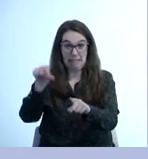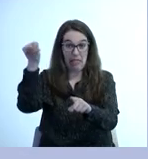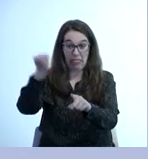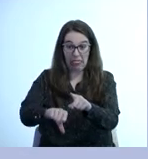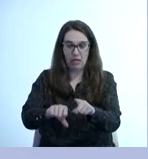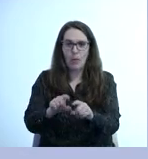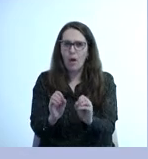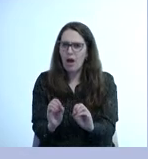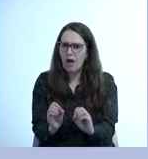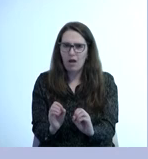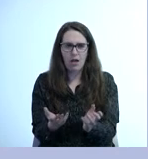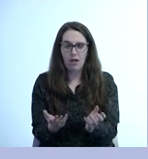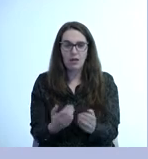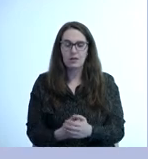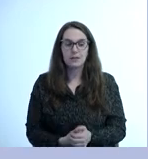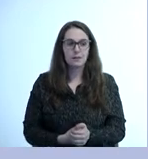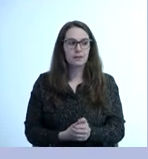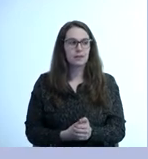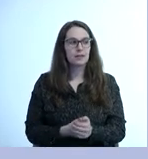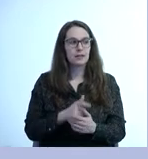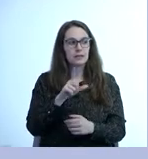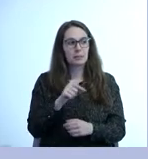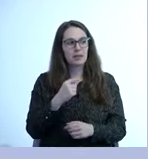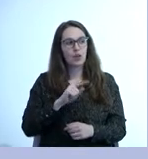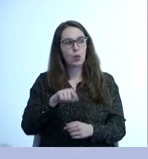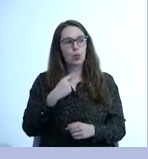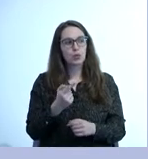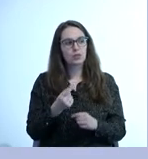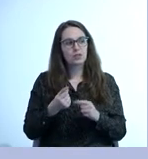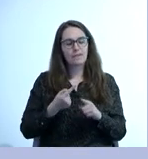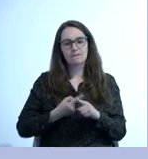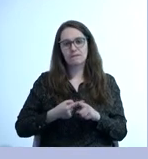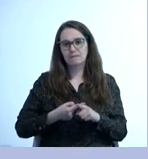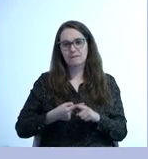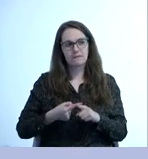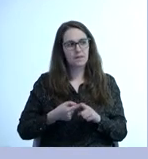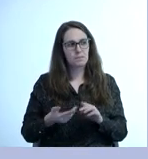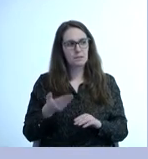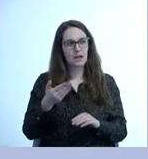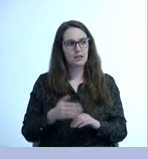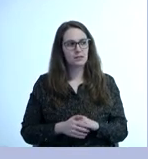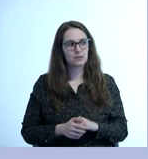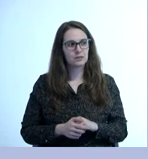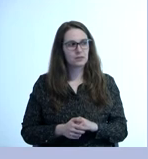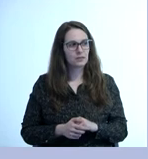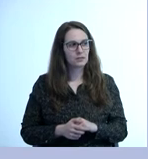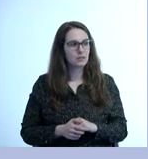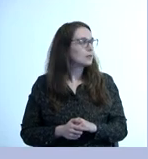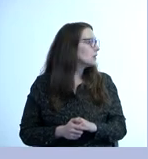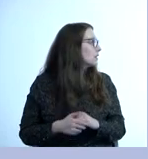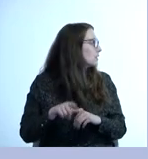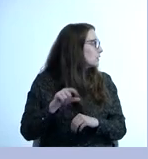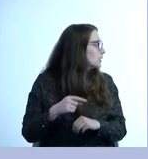Depois há outras que interessam bastante mais, um pouco mais. Mas há